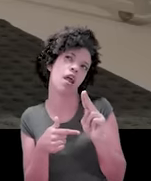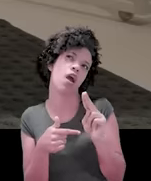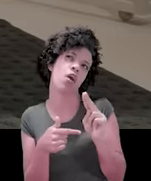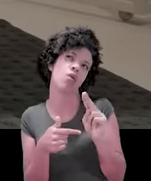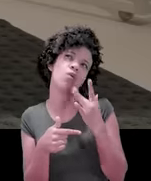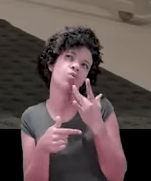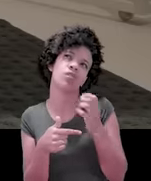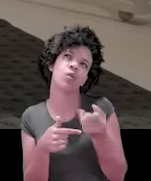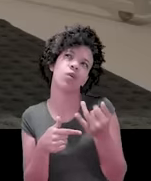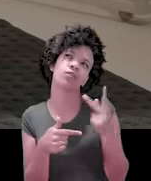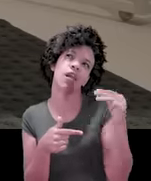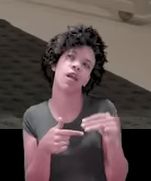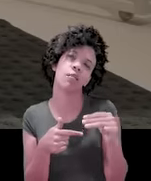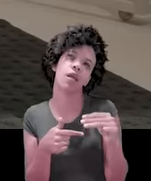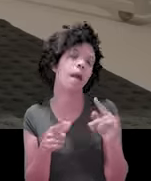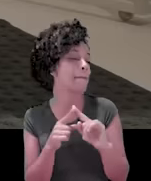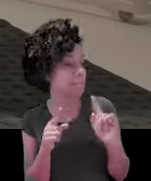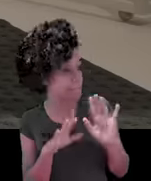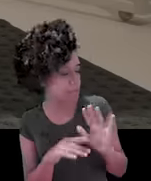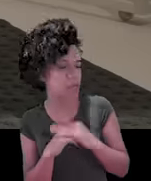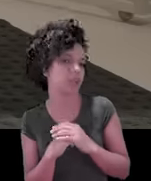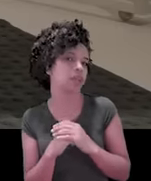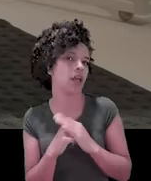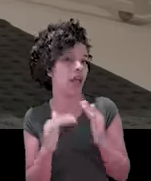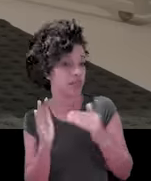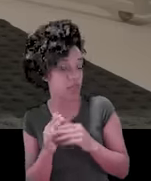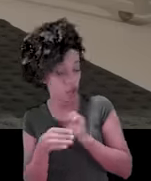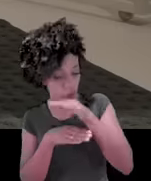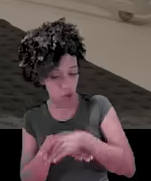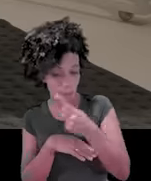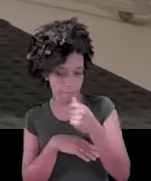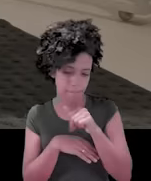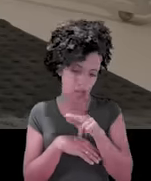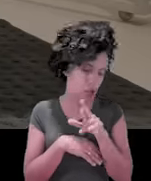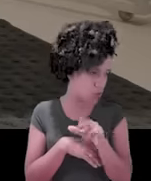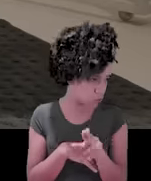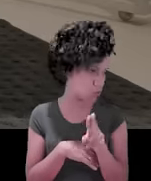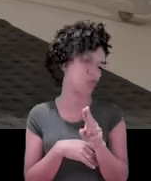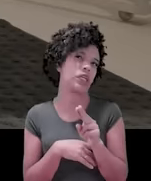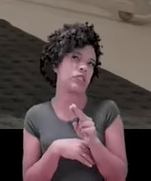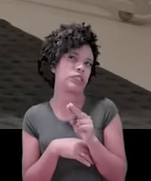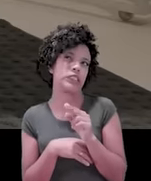acho que é gostosa e até o Rio Claro para os meus cálculos w 60 70